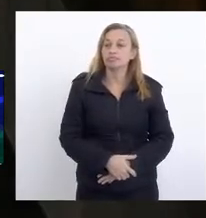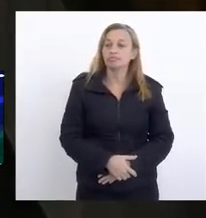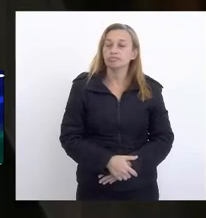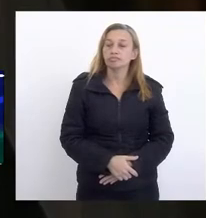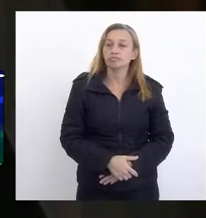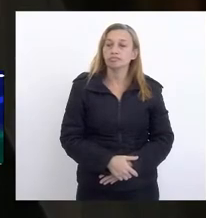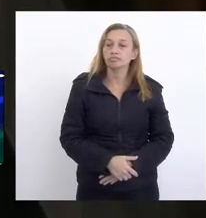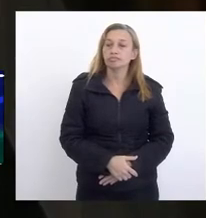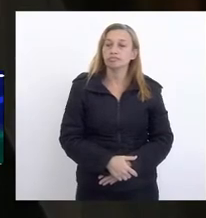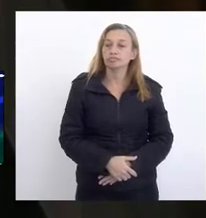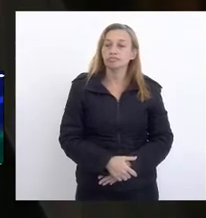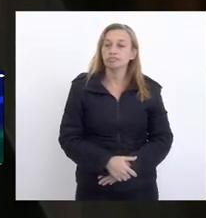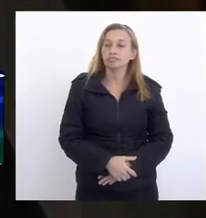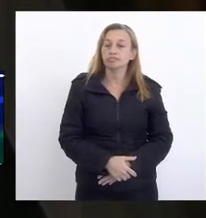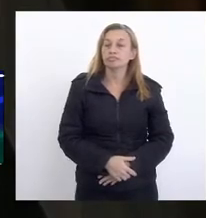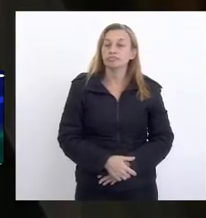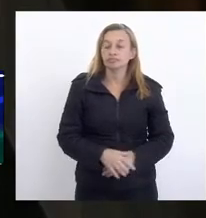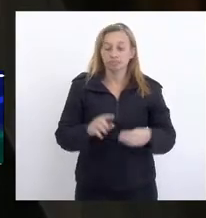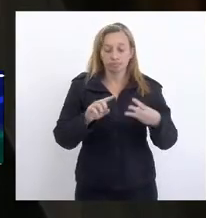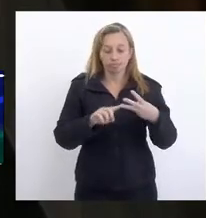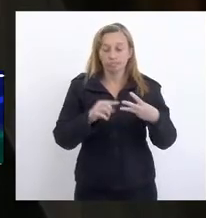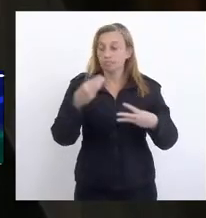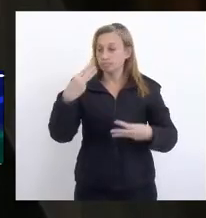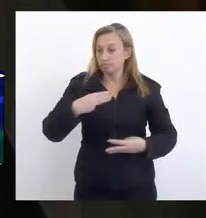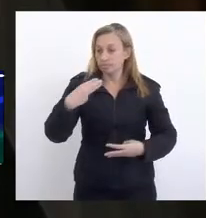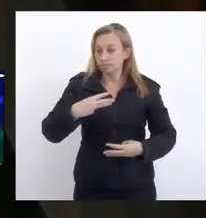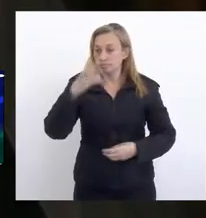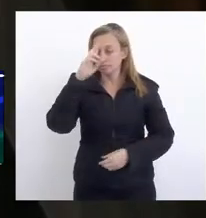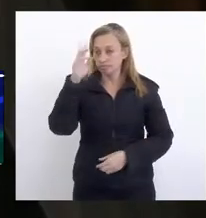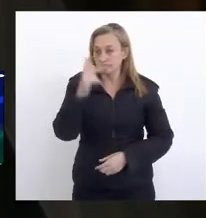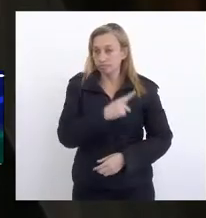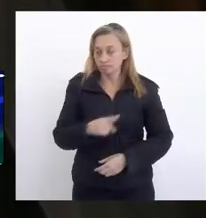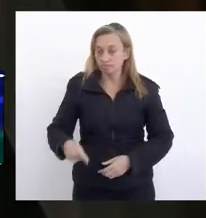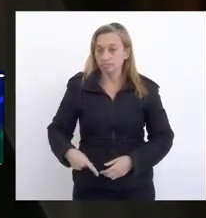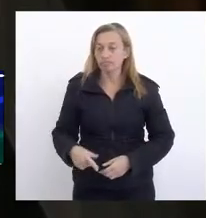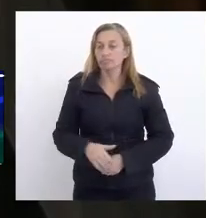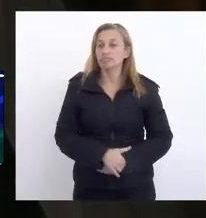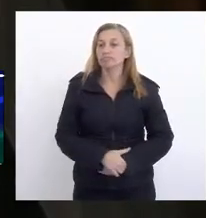E a terceira questão, senhora presidente.